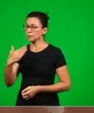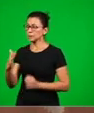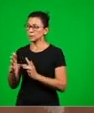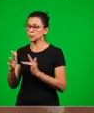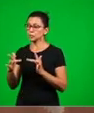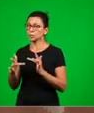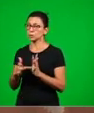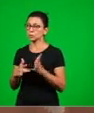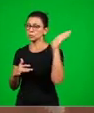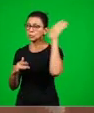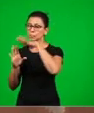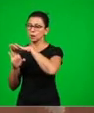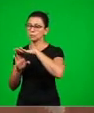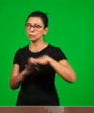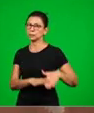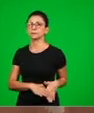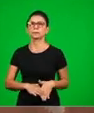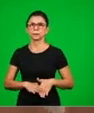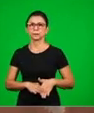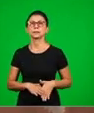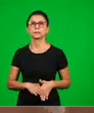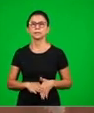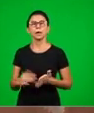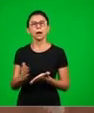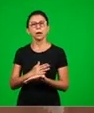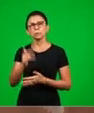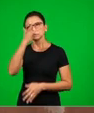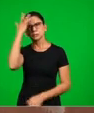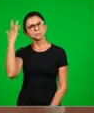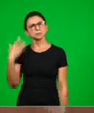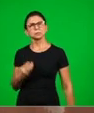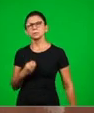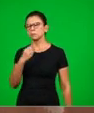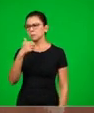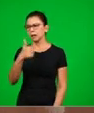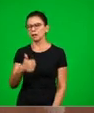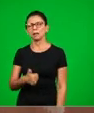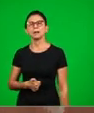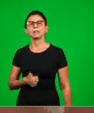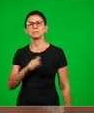mal. Alguns estão vivendo muito bem, nas nossas igrejas, que Deus